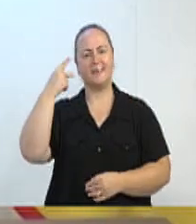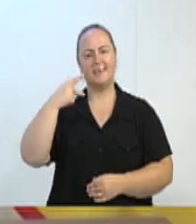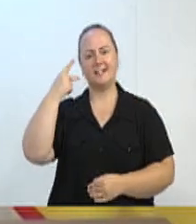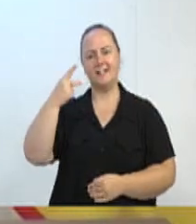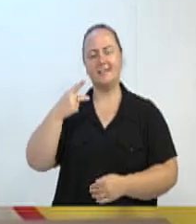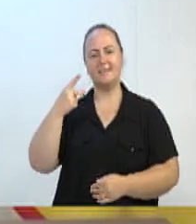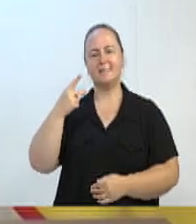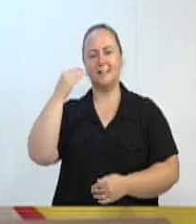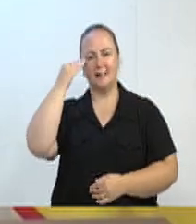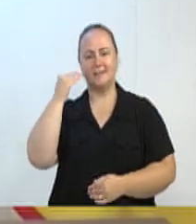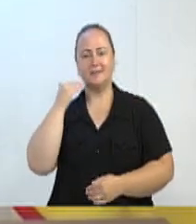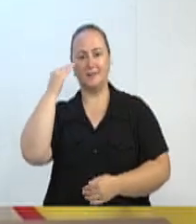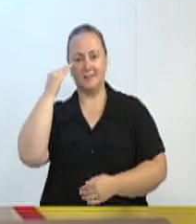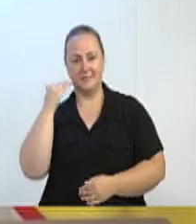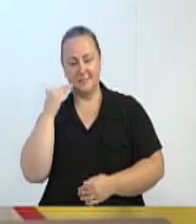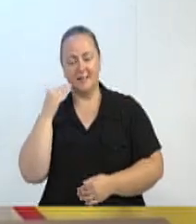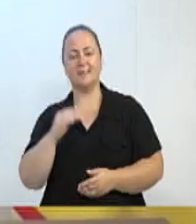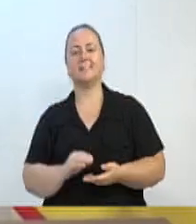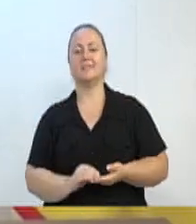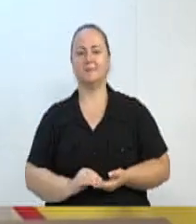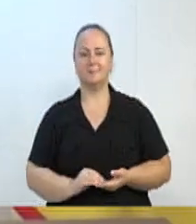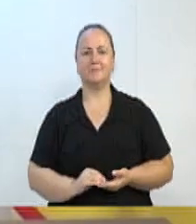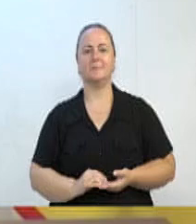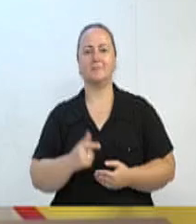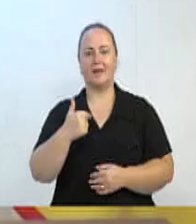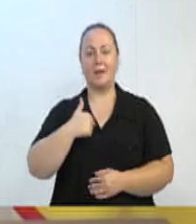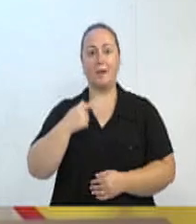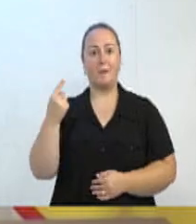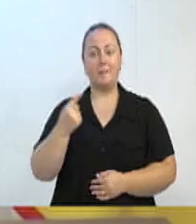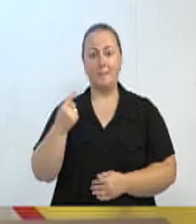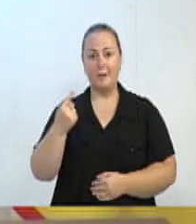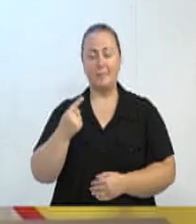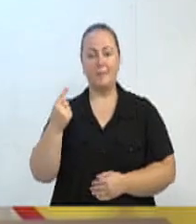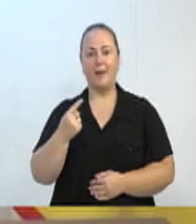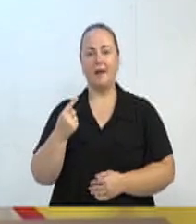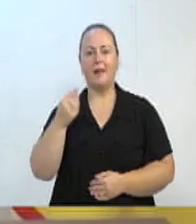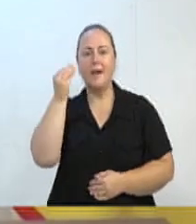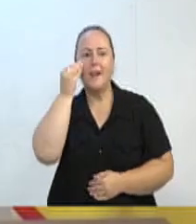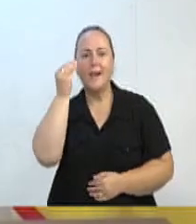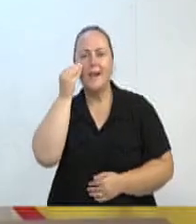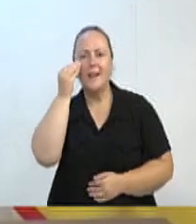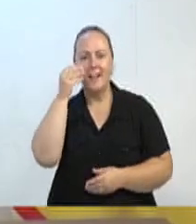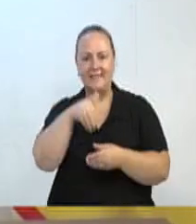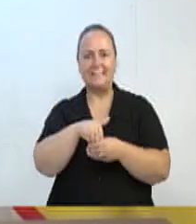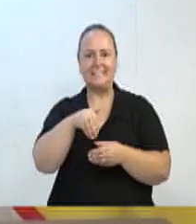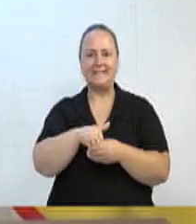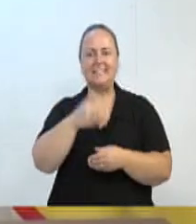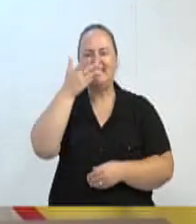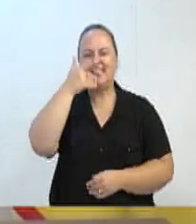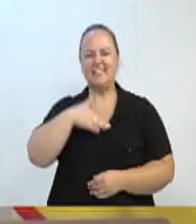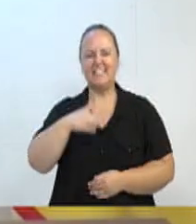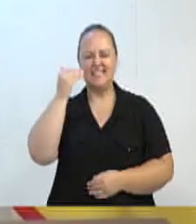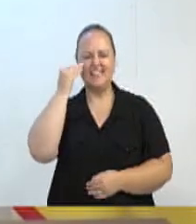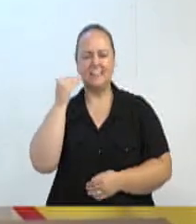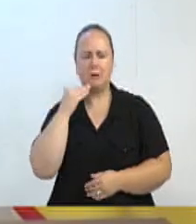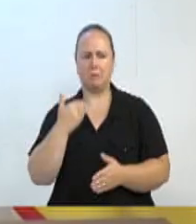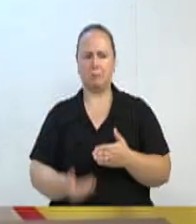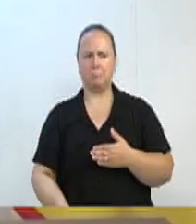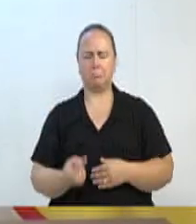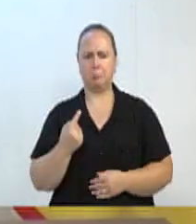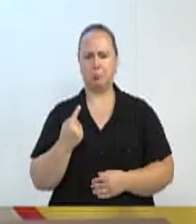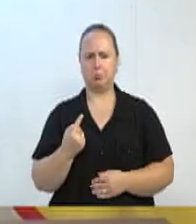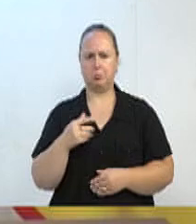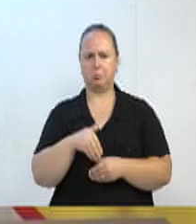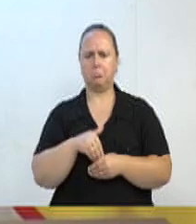Mirins Até porque eu já falei várias vezes que foi minha primeira eleição e a minha primeira derrota eleitoral e o na época Tentei Ser Vereador Mirim que age por um voto